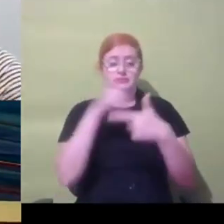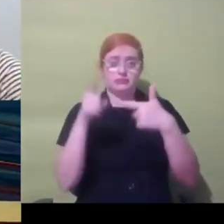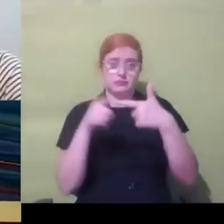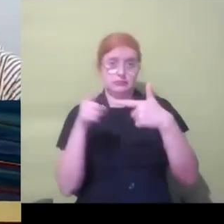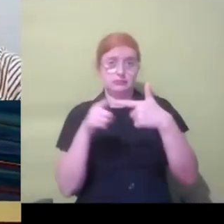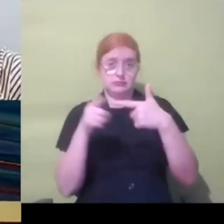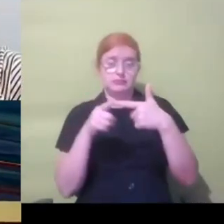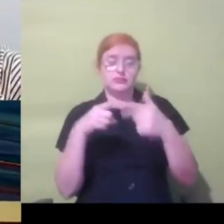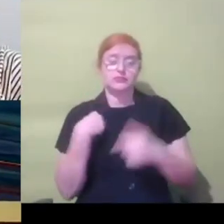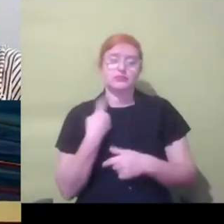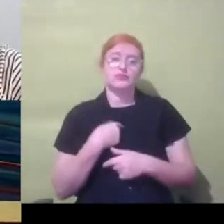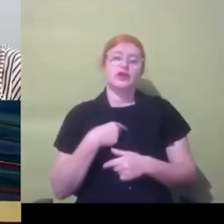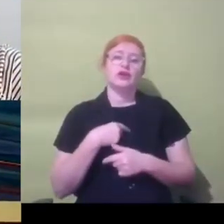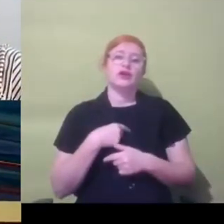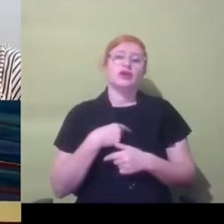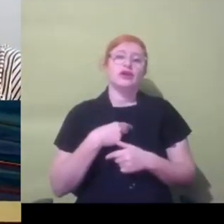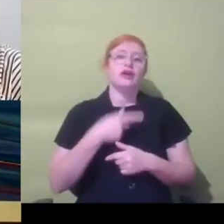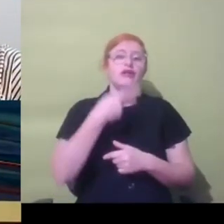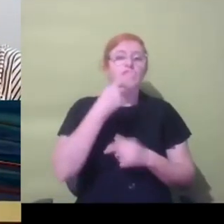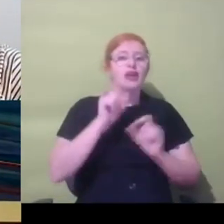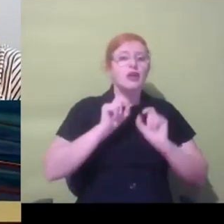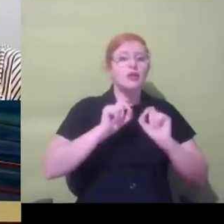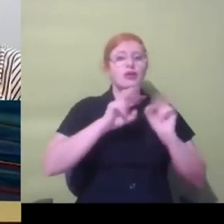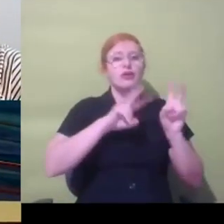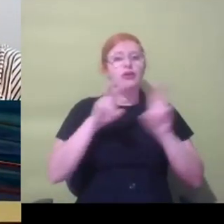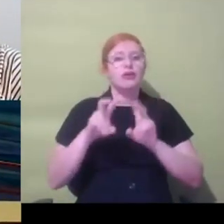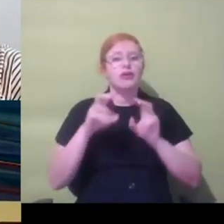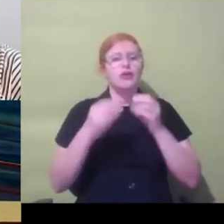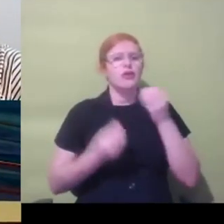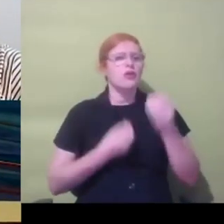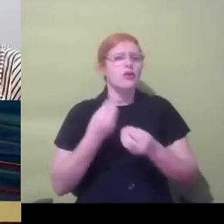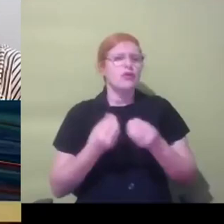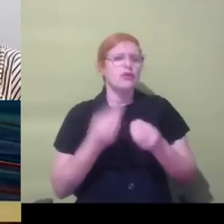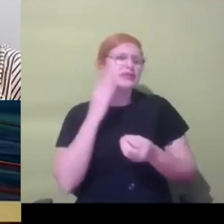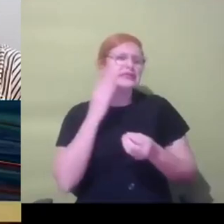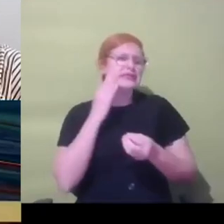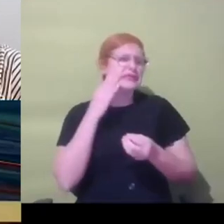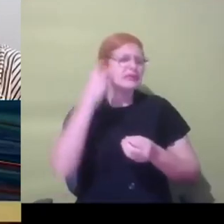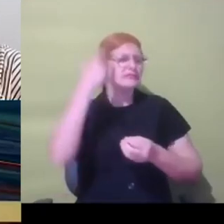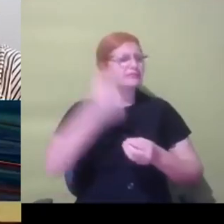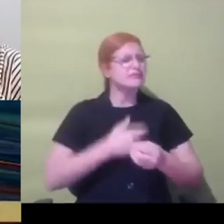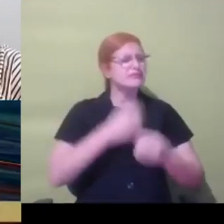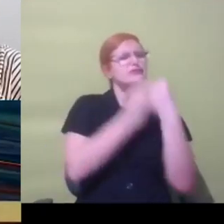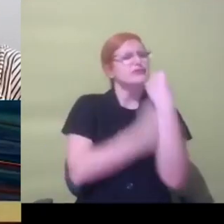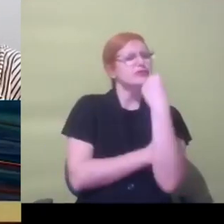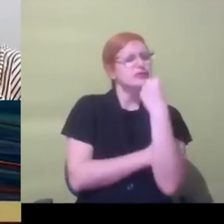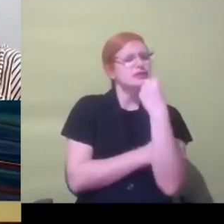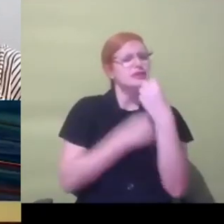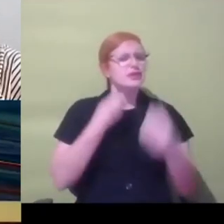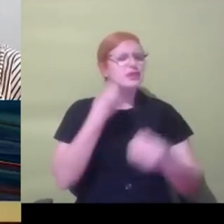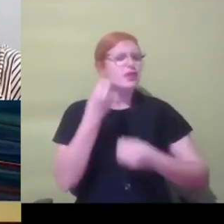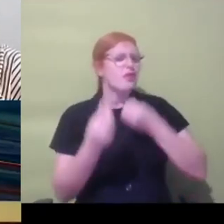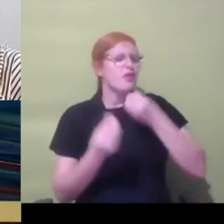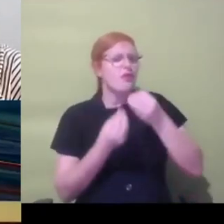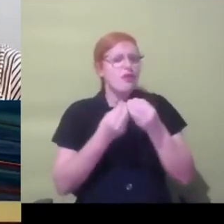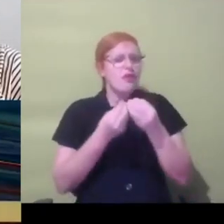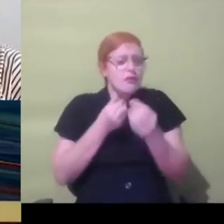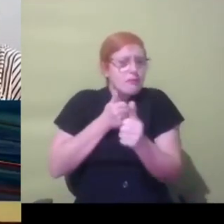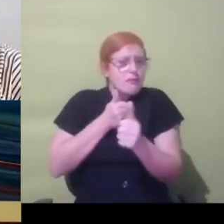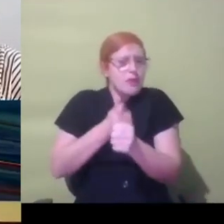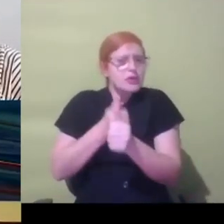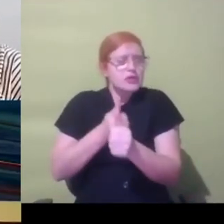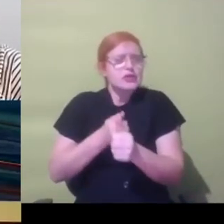nessa trilha, a gente vai falar um pouco sobre como é que a gente se reconhece feminista, de que forma a gente pode se aproximar dessa